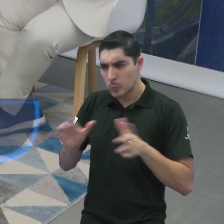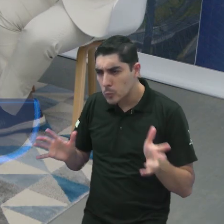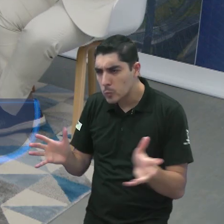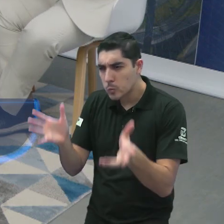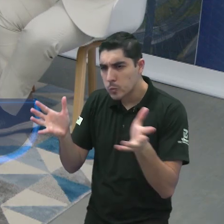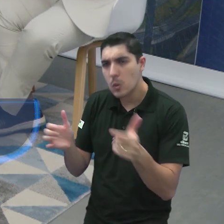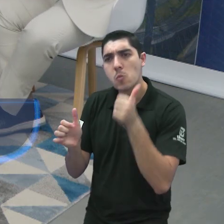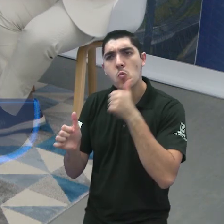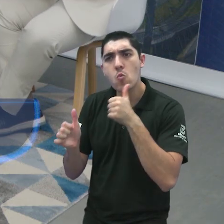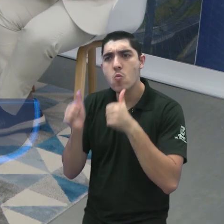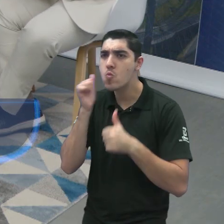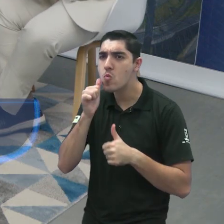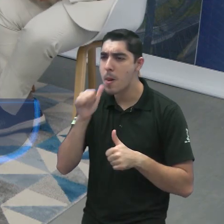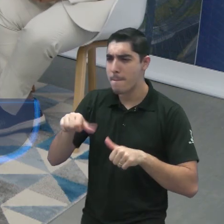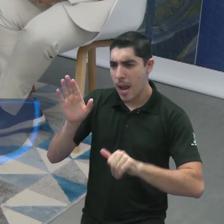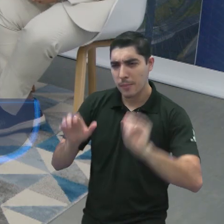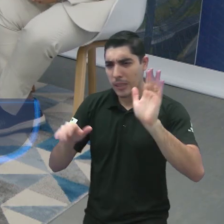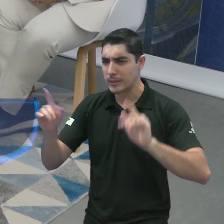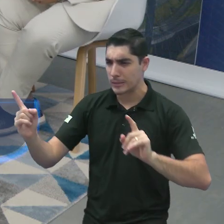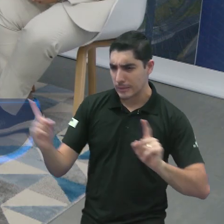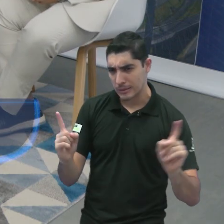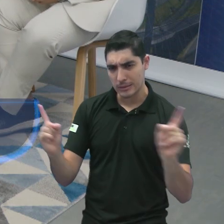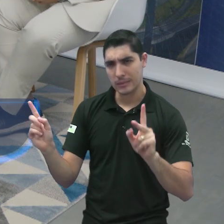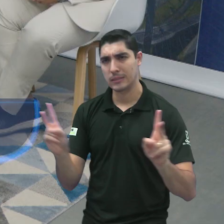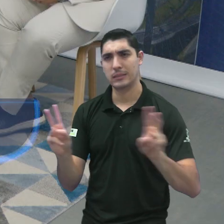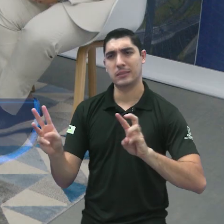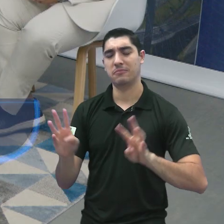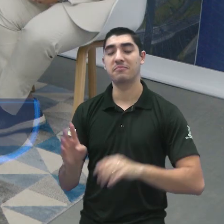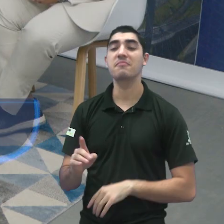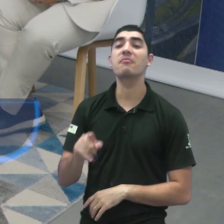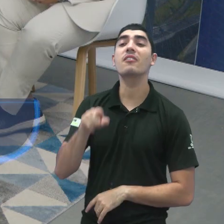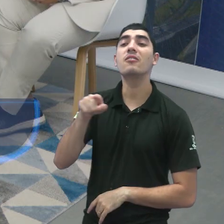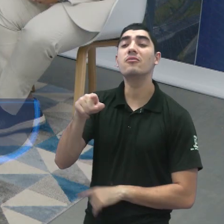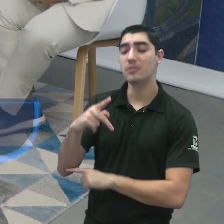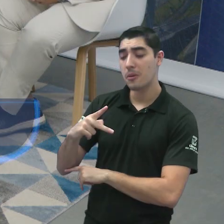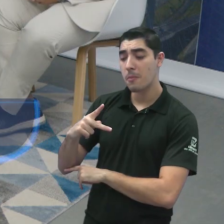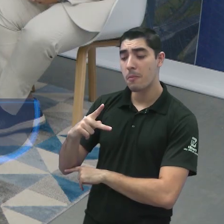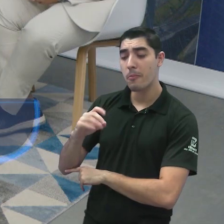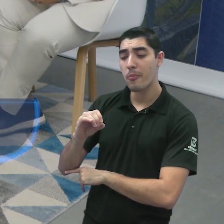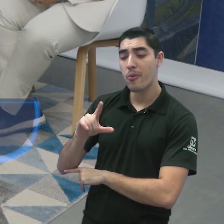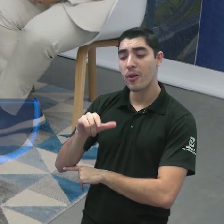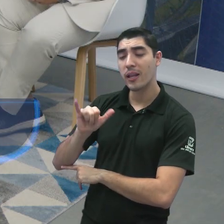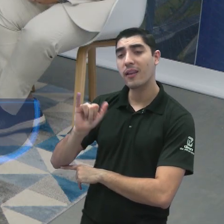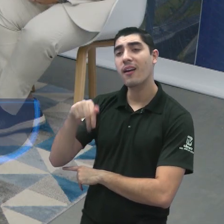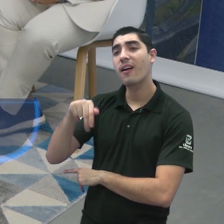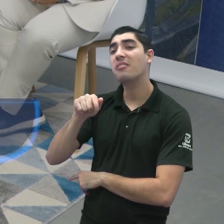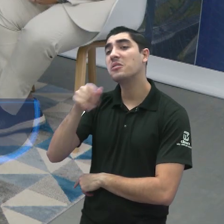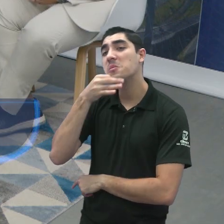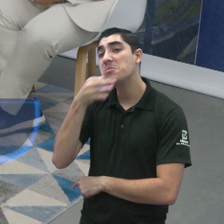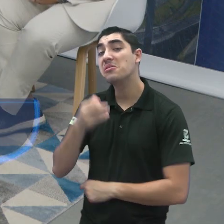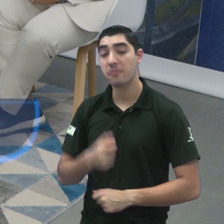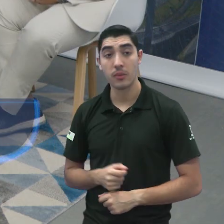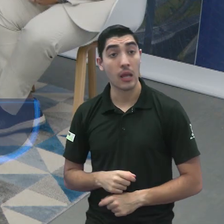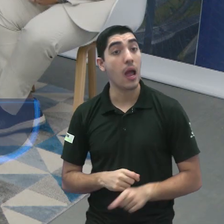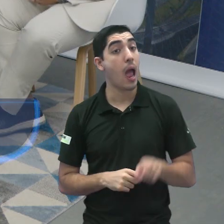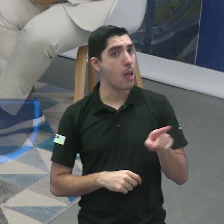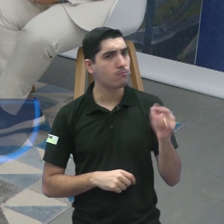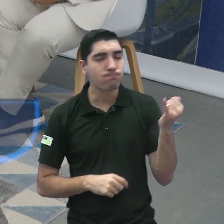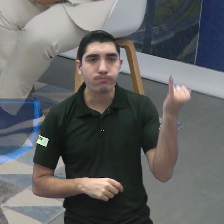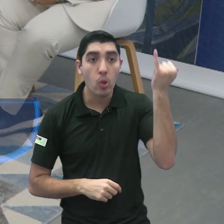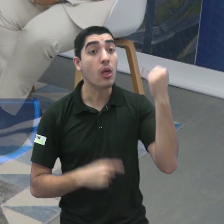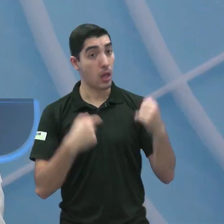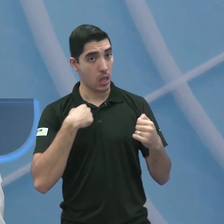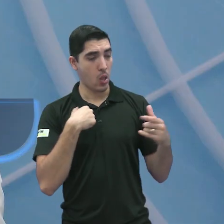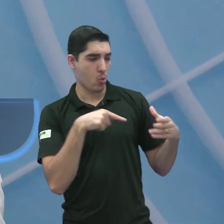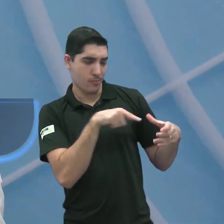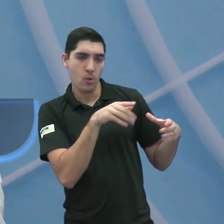Como você vê essa questão, Poliana? É muito importante. Inclusive, eu participo de um grupo